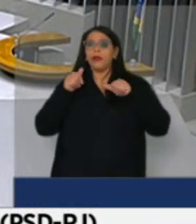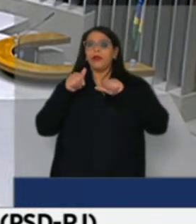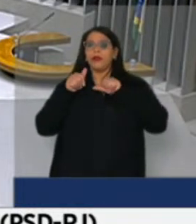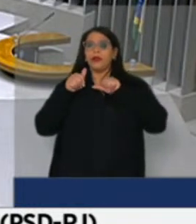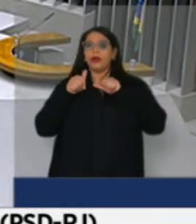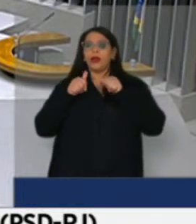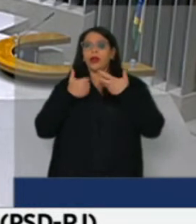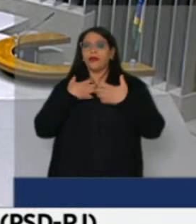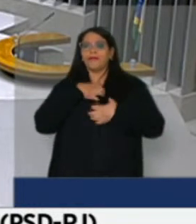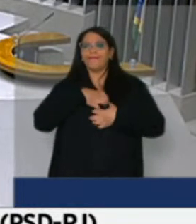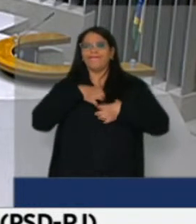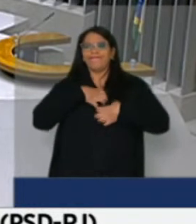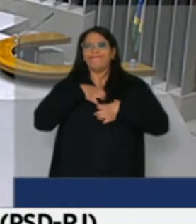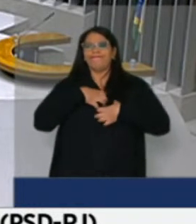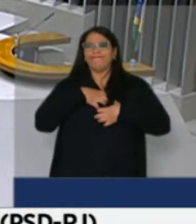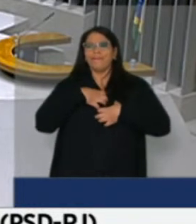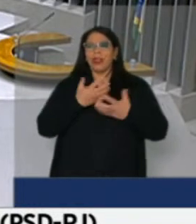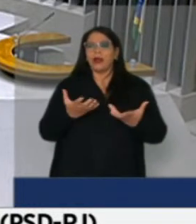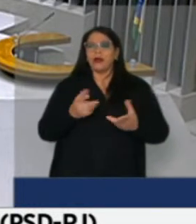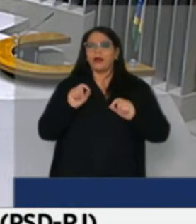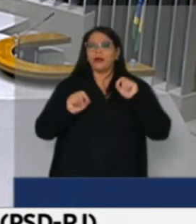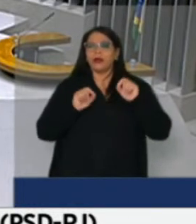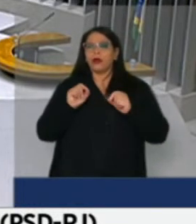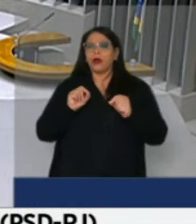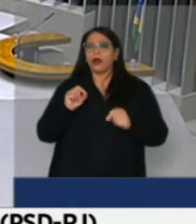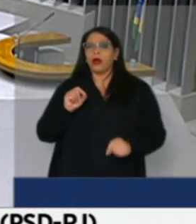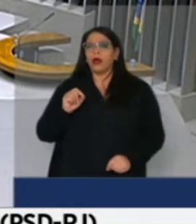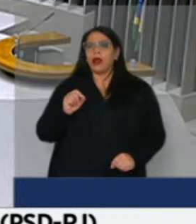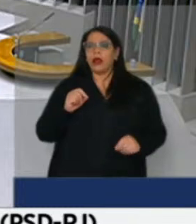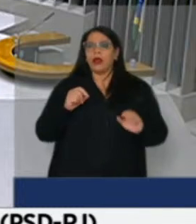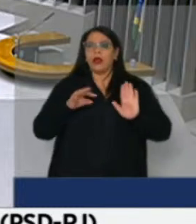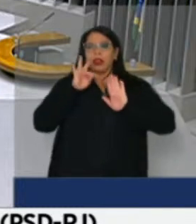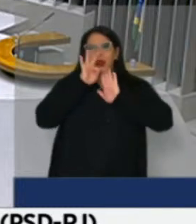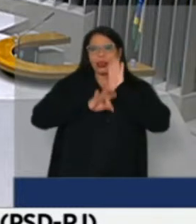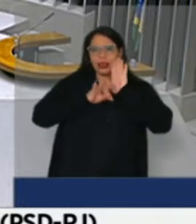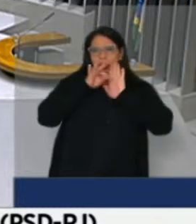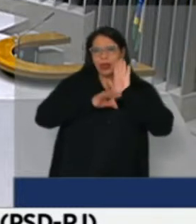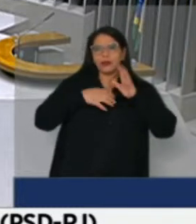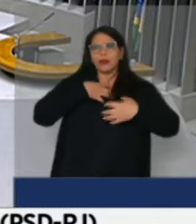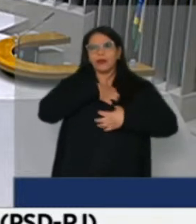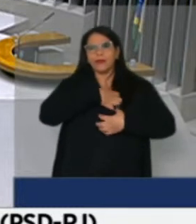estou incomodado com essa apreciação dessa matéria.